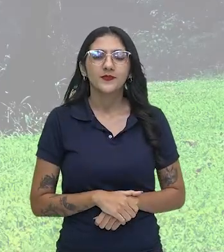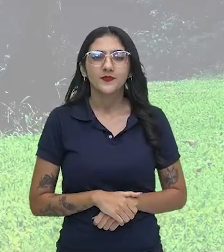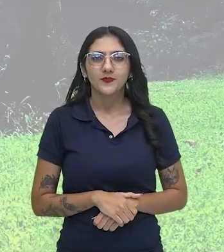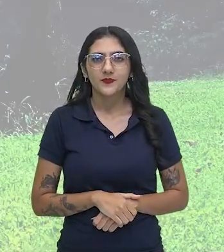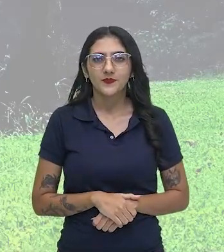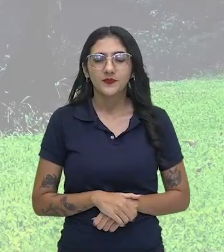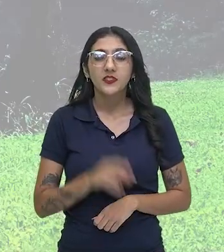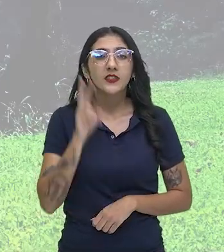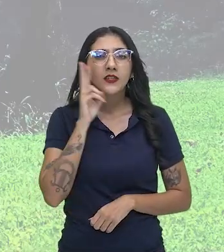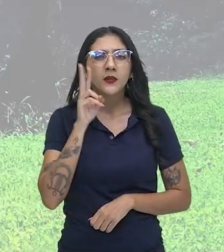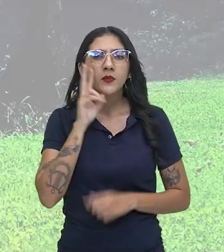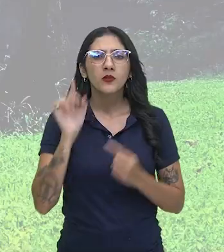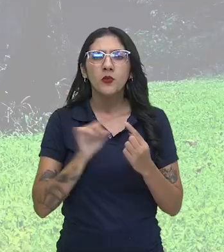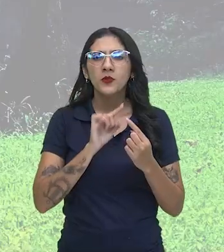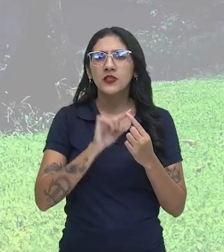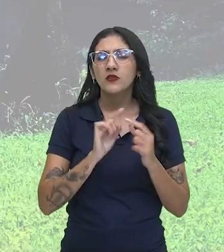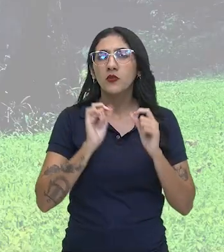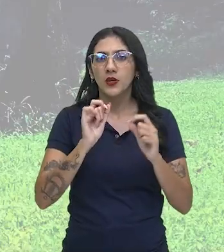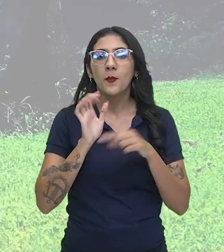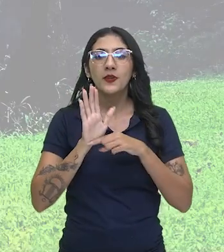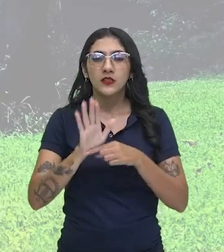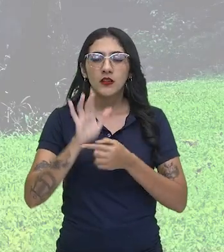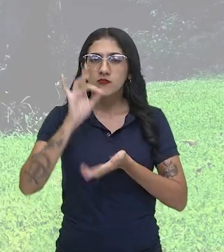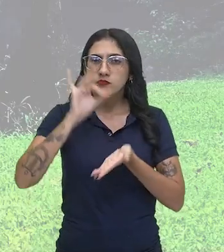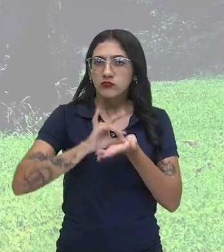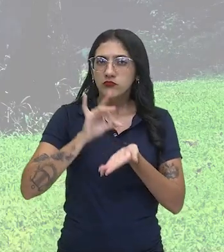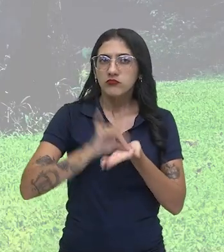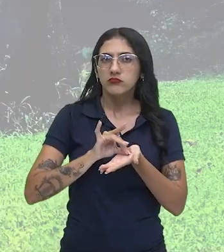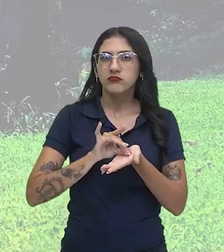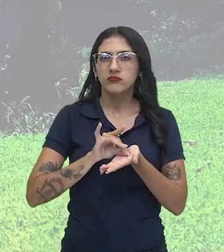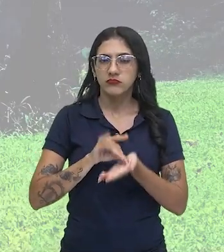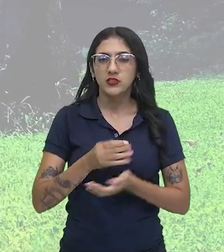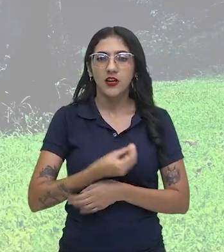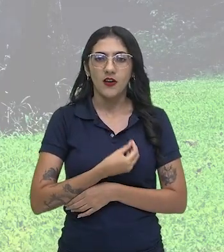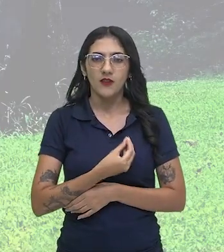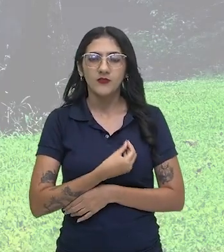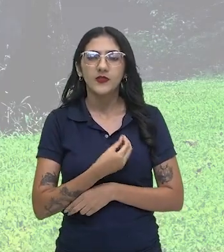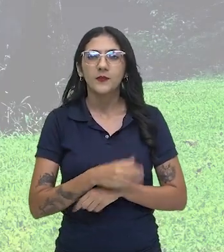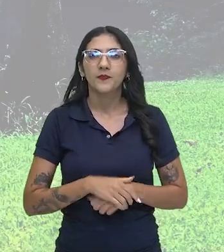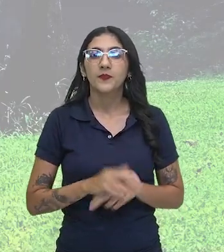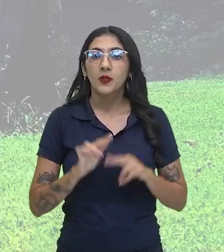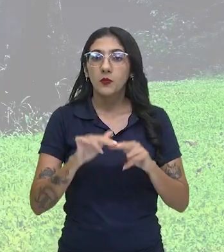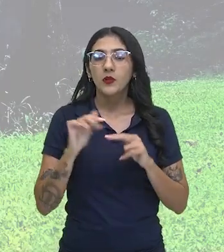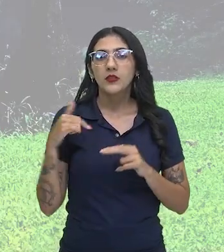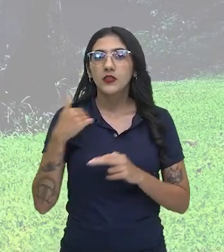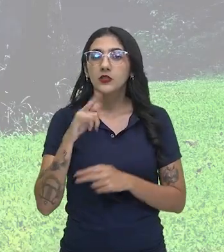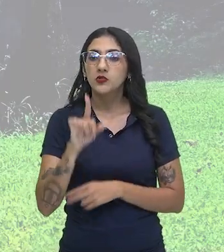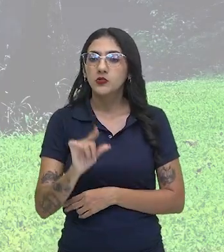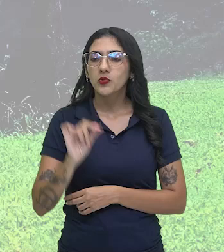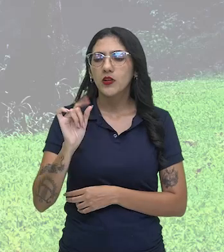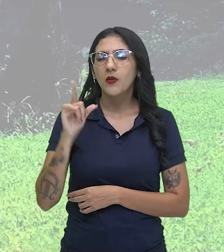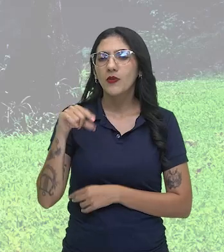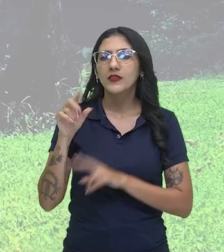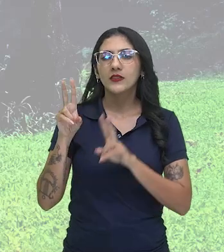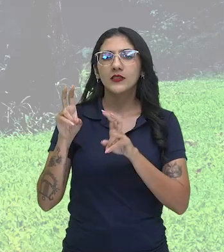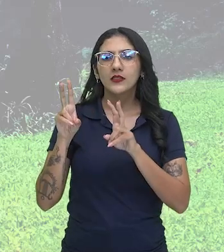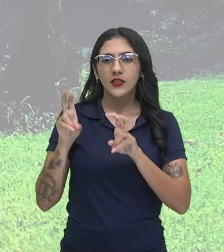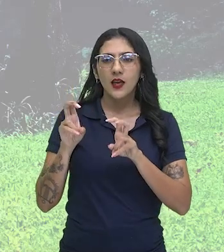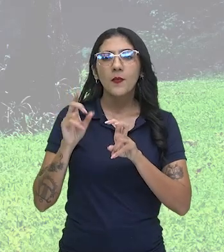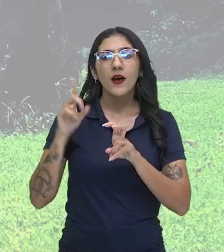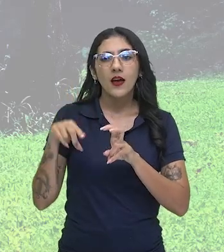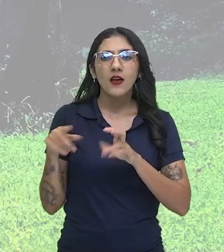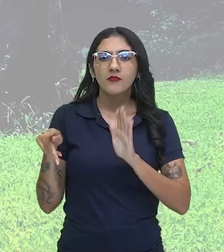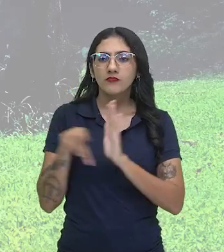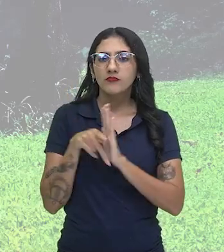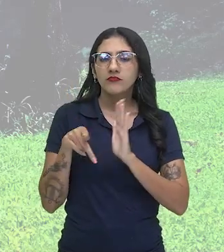documentário tem como objetivo registrar a realidade. Por esse motivo, escolhemos falar de Paracatuba, porque de fato é a realidade,